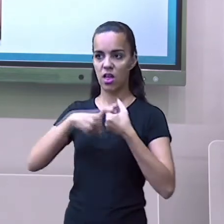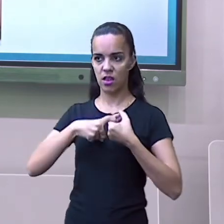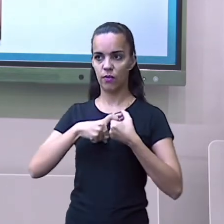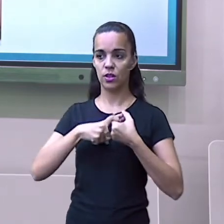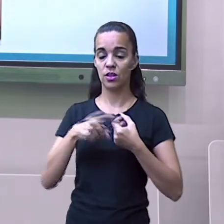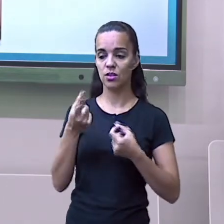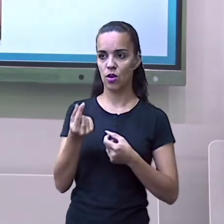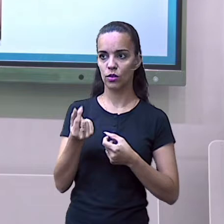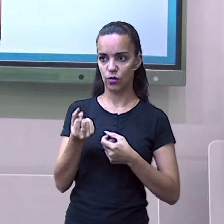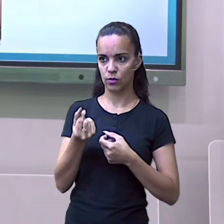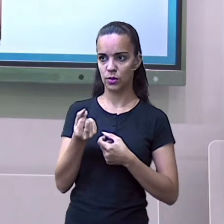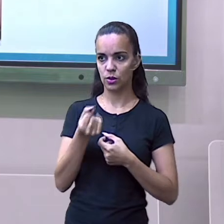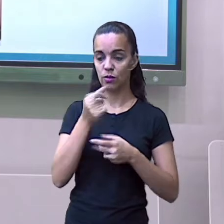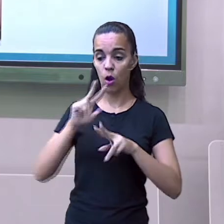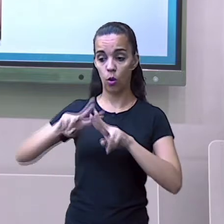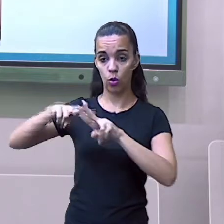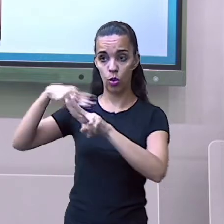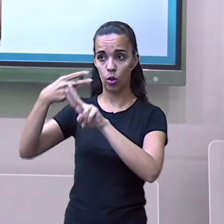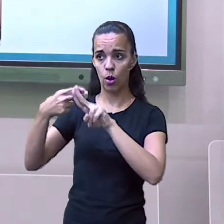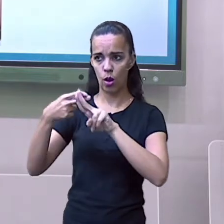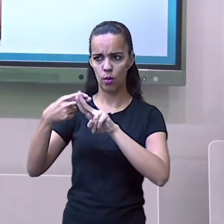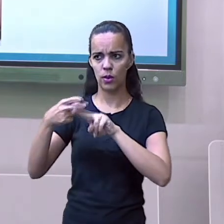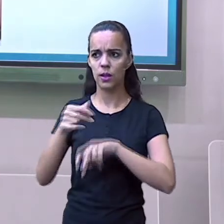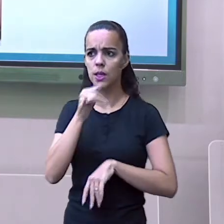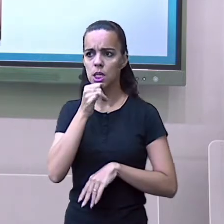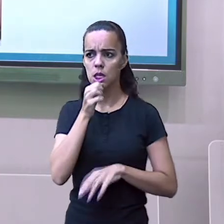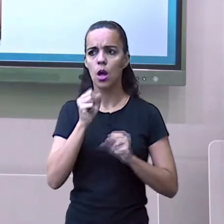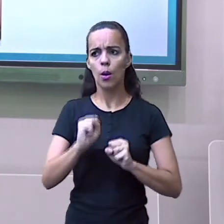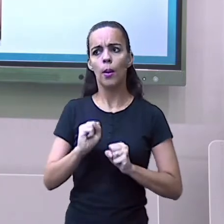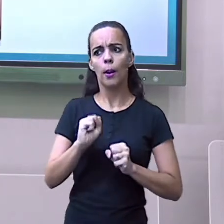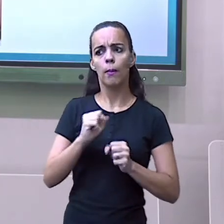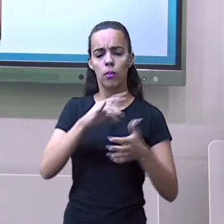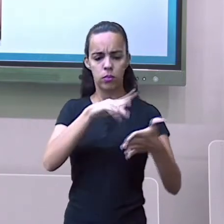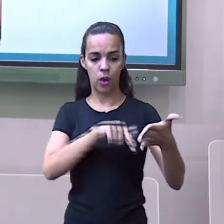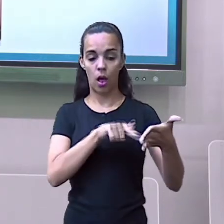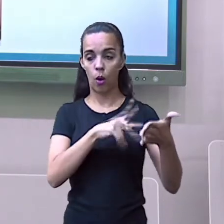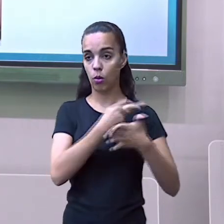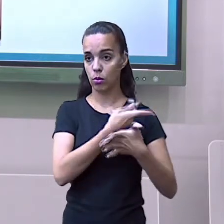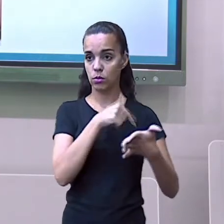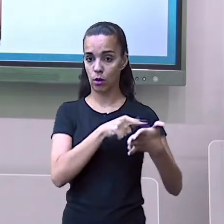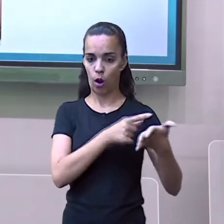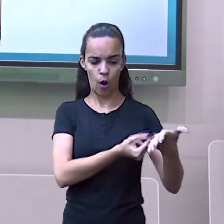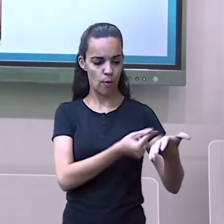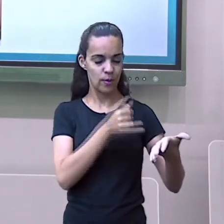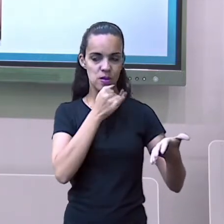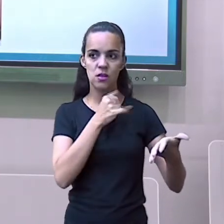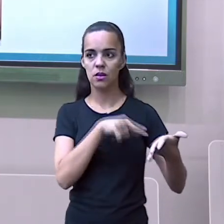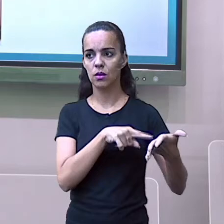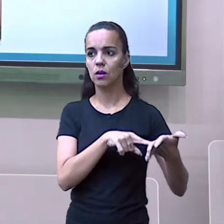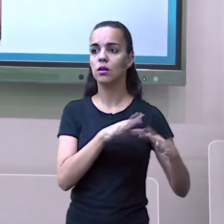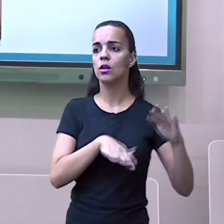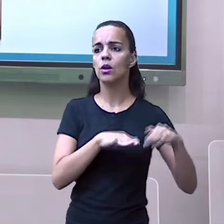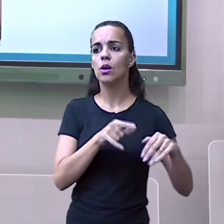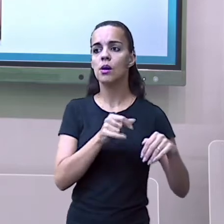valor cobrado em dobro e com correção monetária? Sim, você